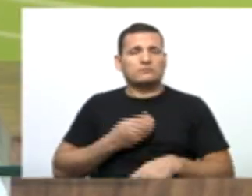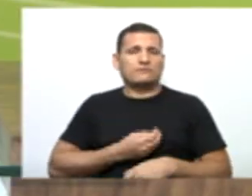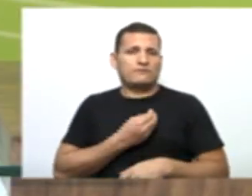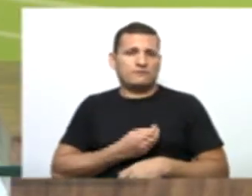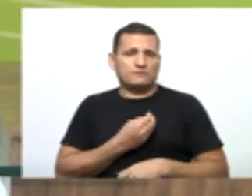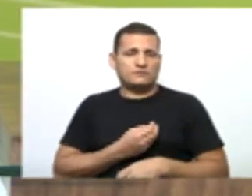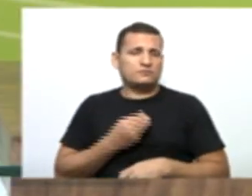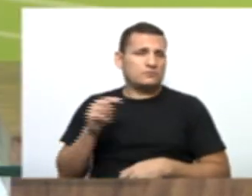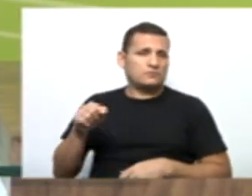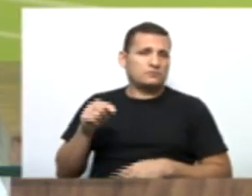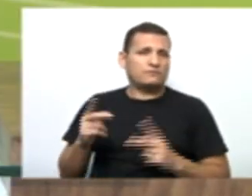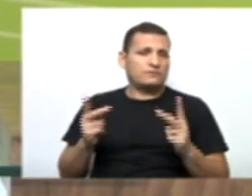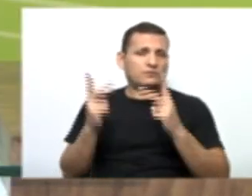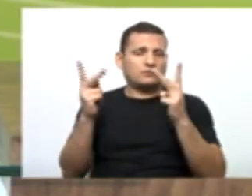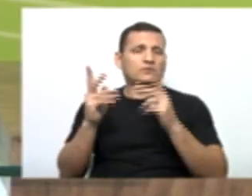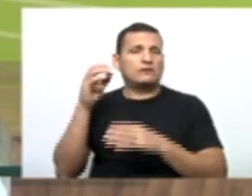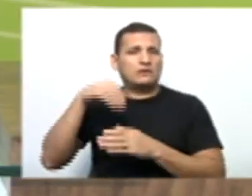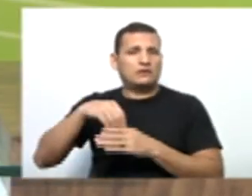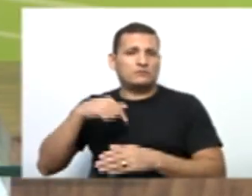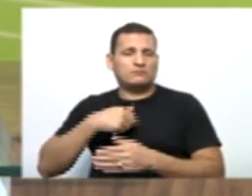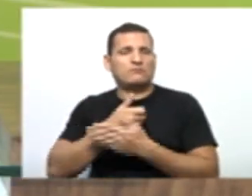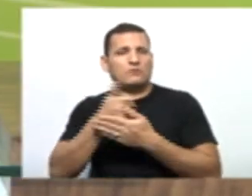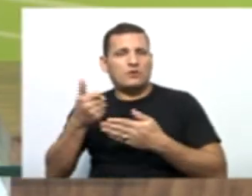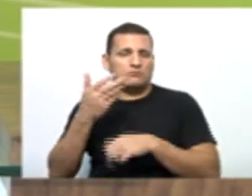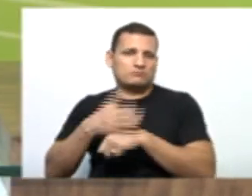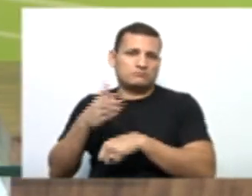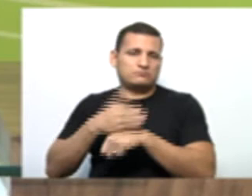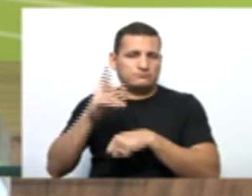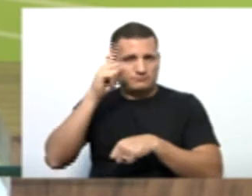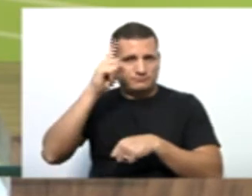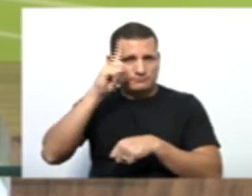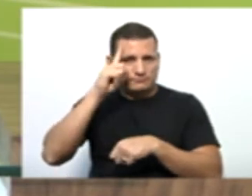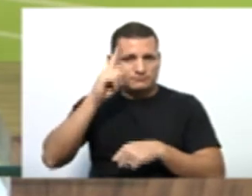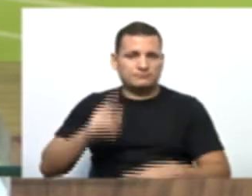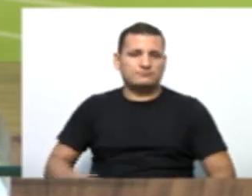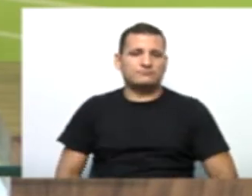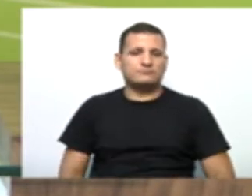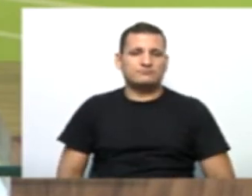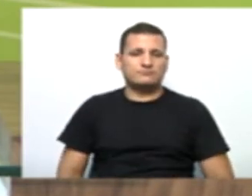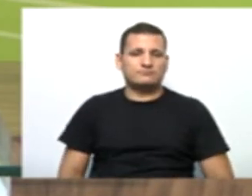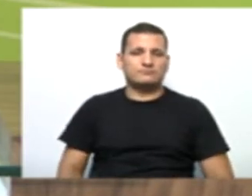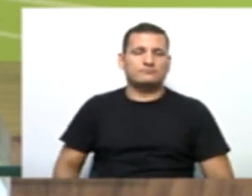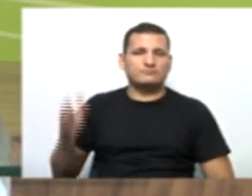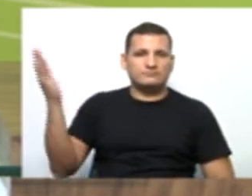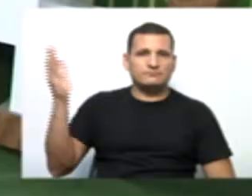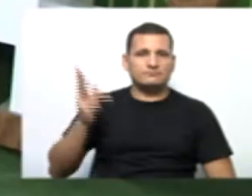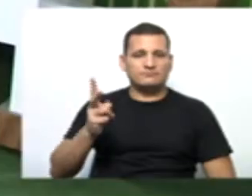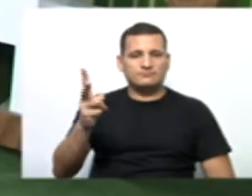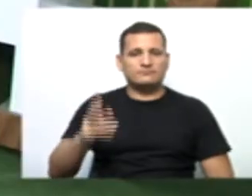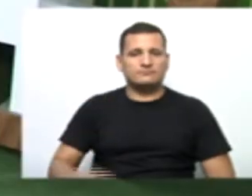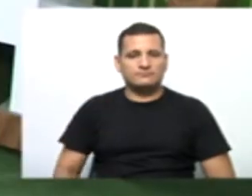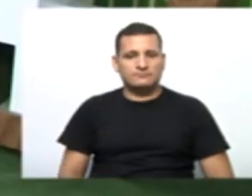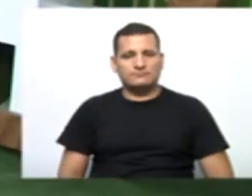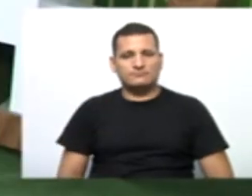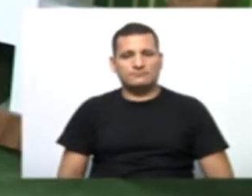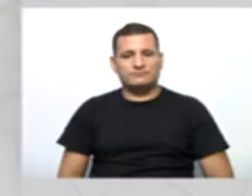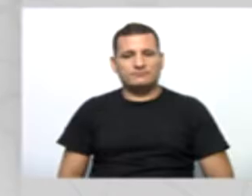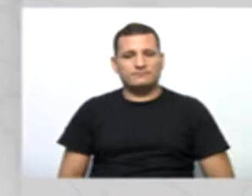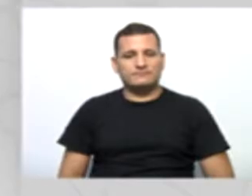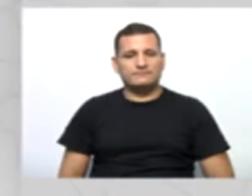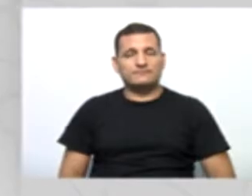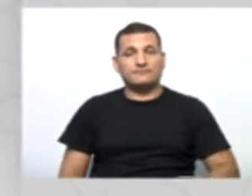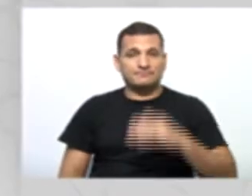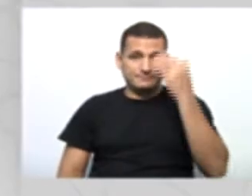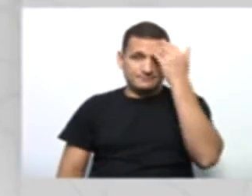este valor na minha conduta, na minha moral, na minha prática cotidiana. Então o professor pode dar seguimento. Muito obrigado, professor